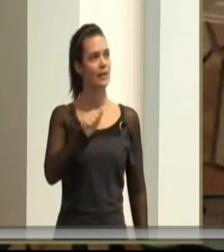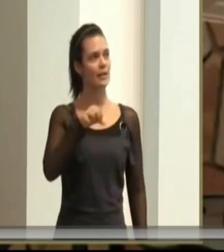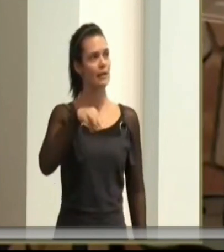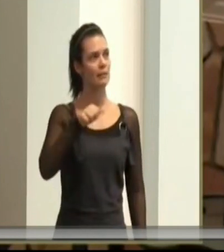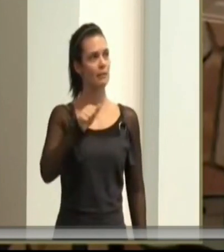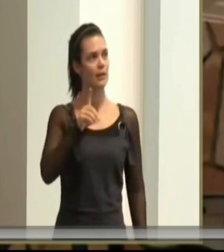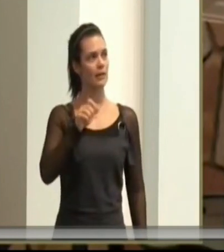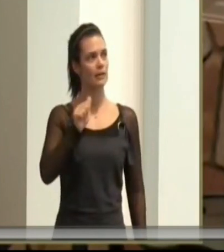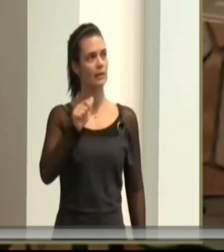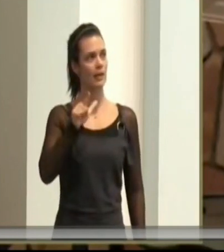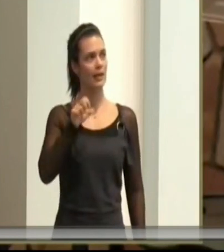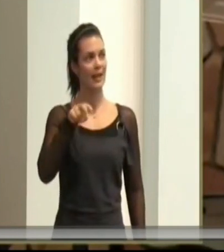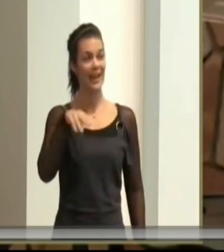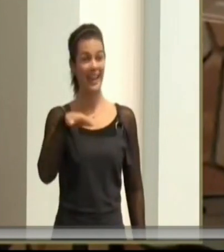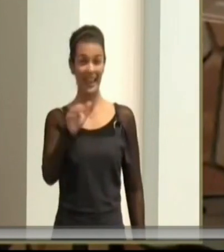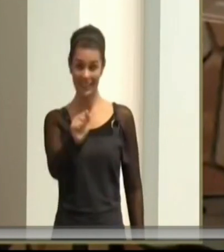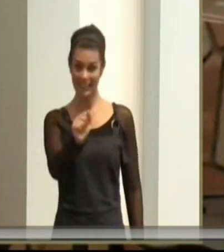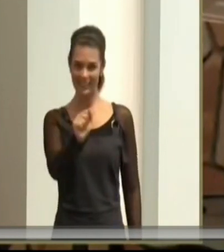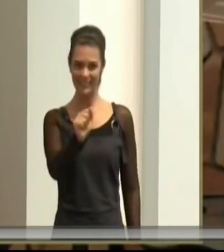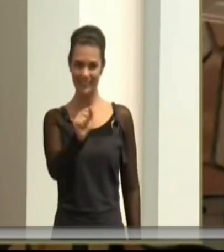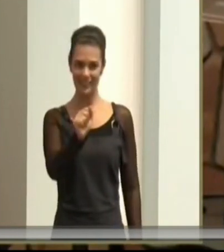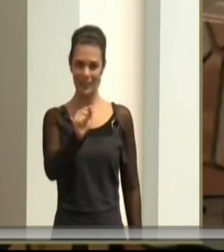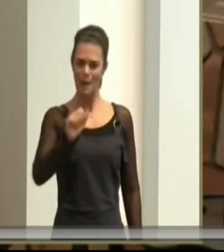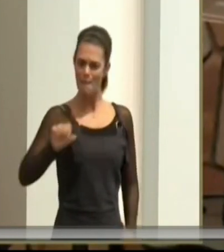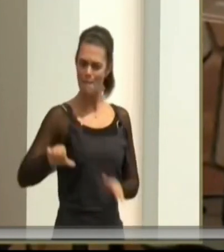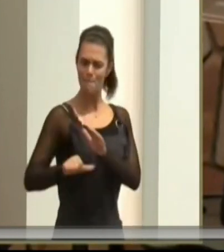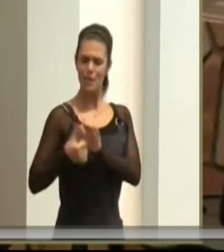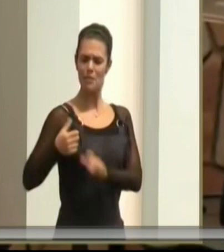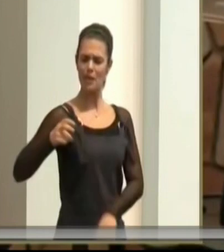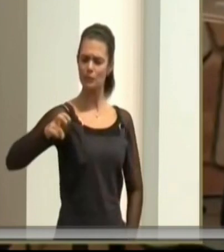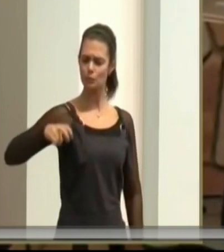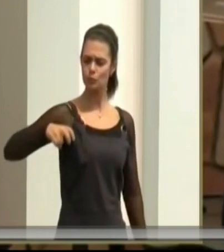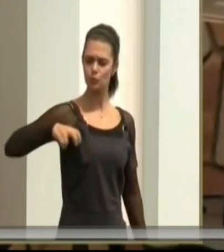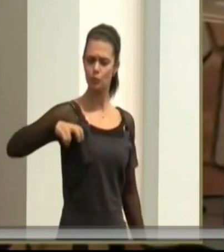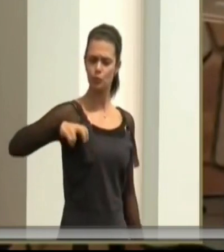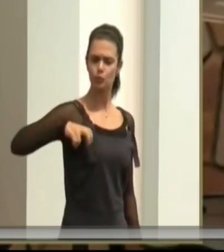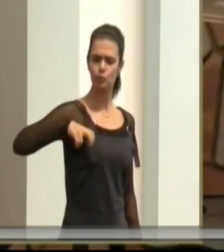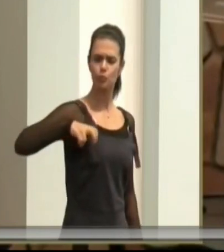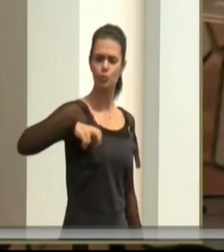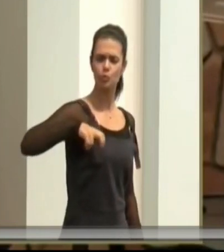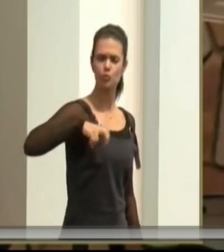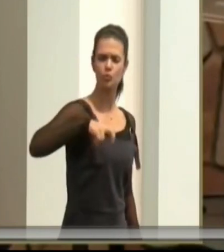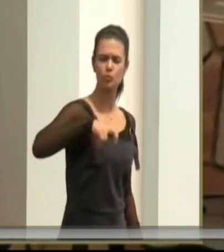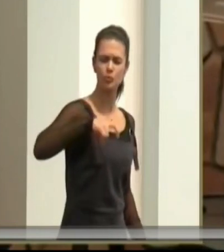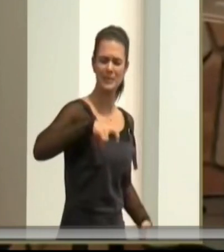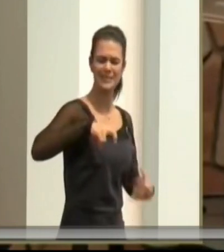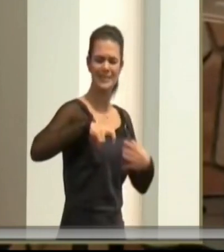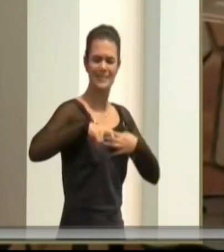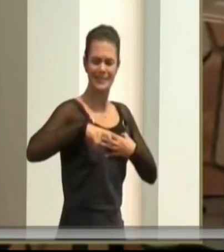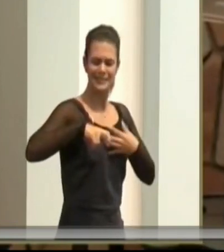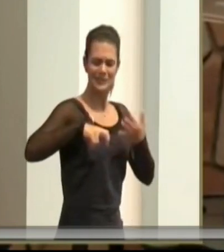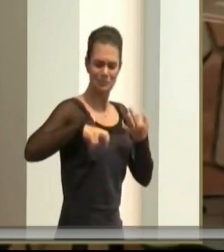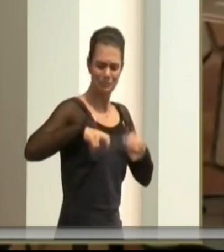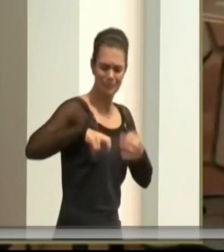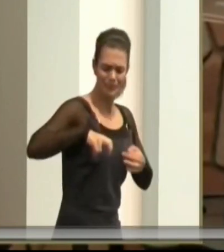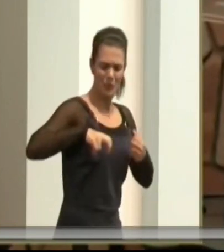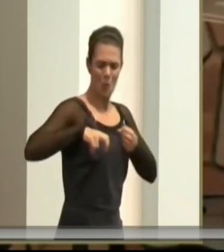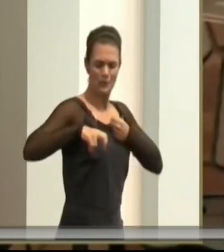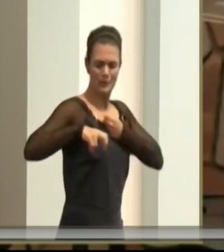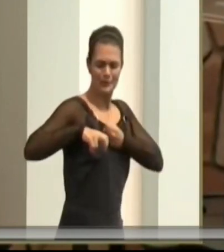ter dormido aquela noite, uma noite longa, a exemplo dos soldados, a dor da morte, as lembranças com ele, a